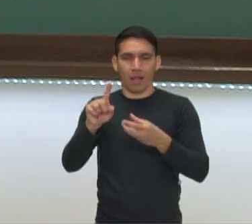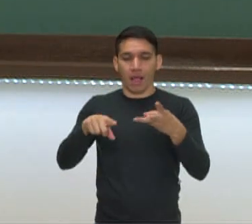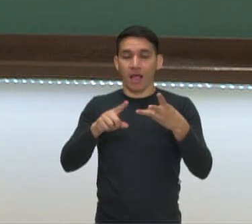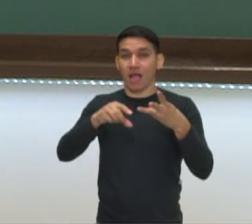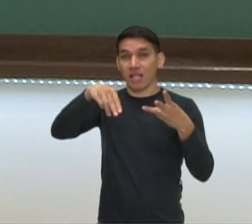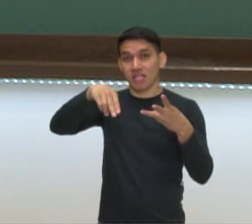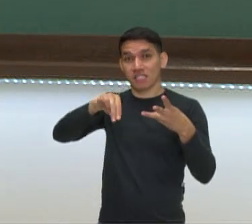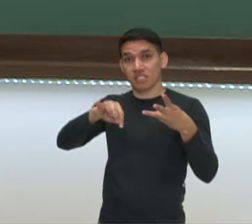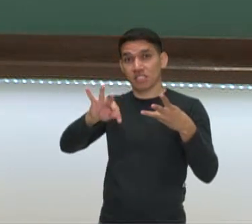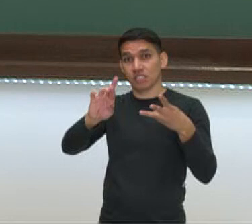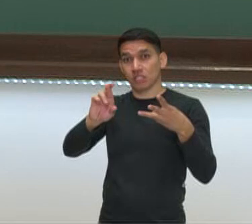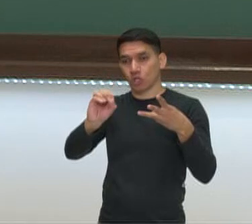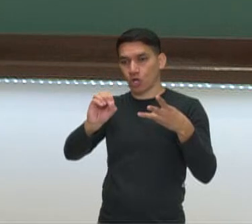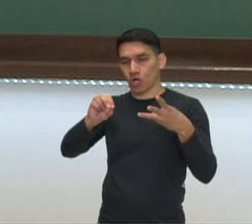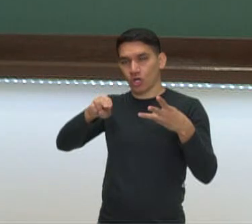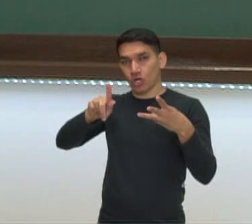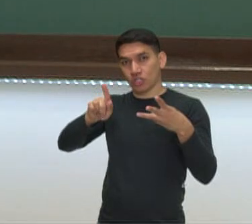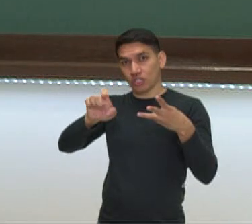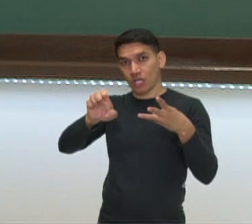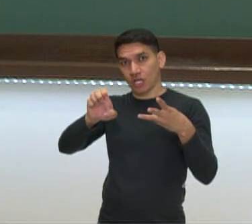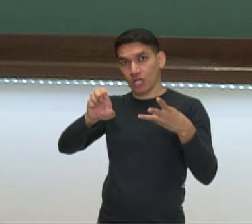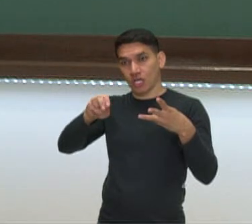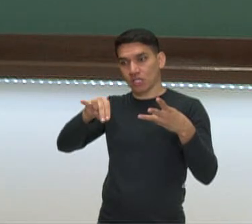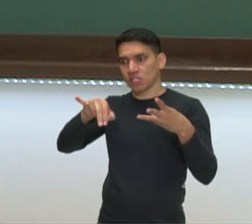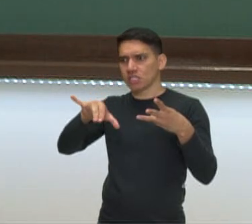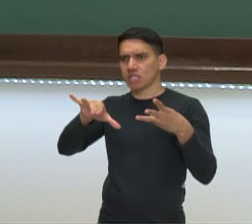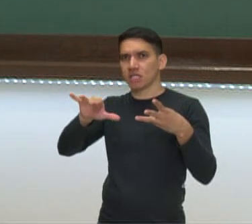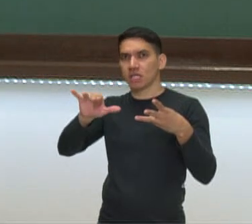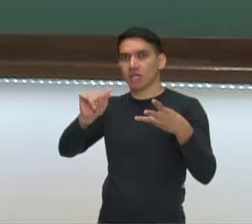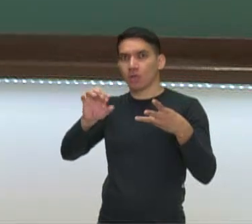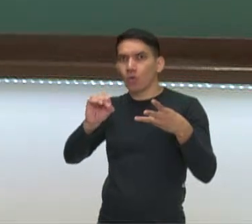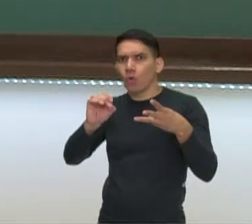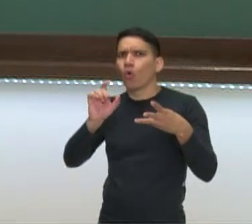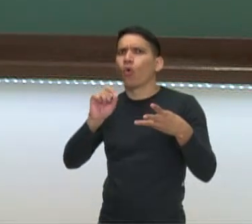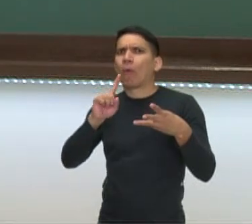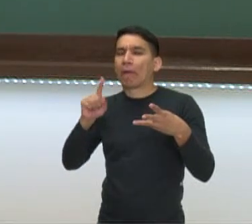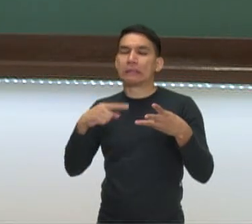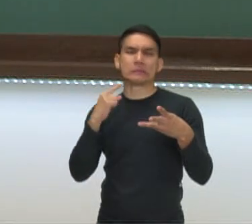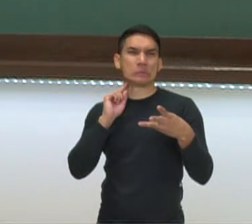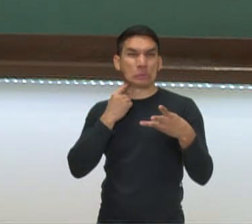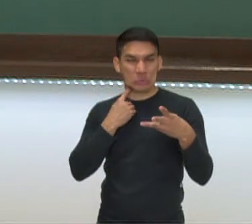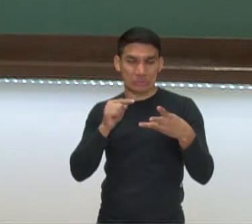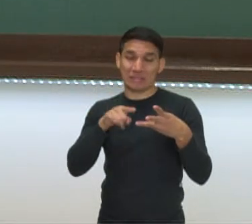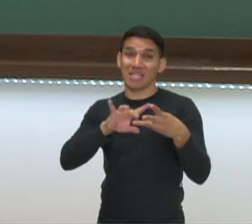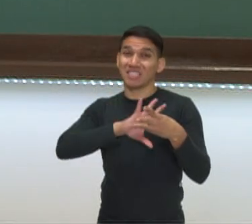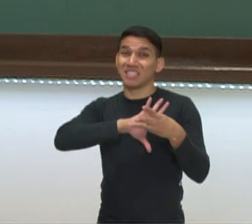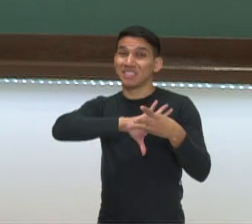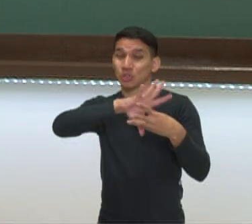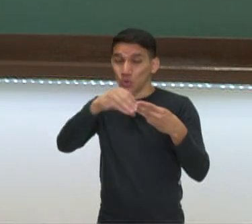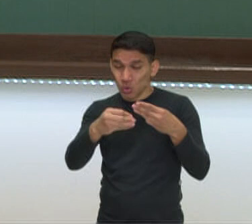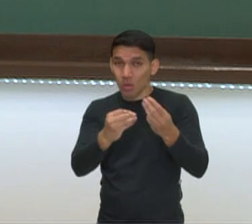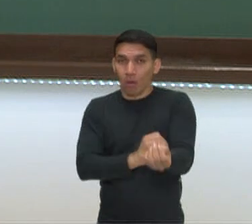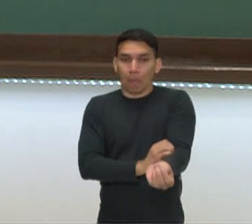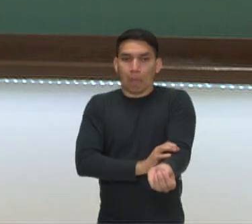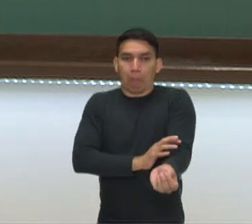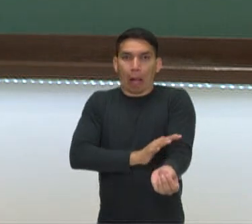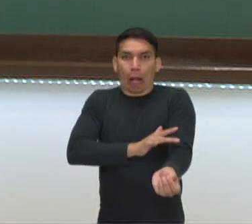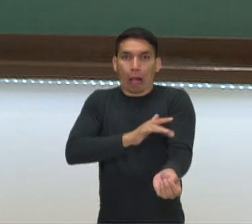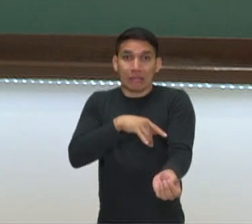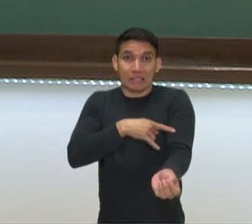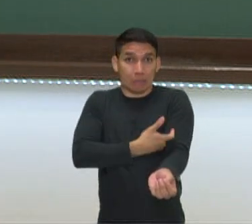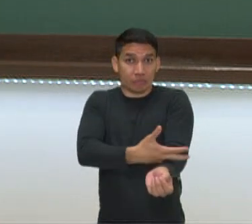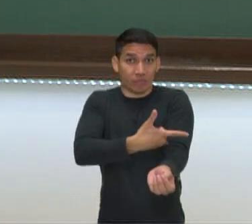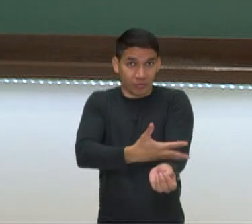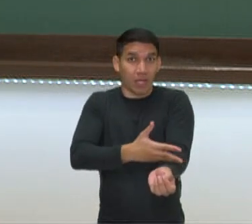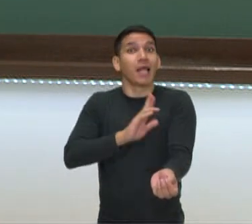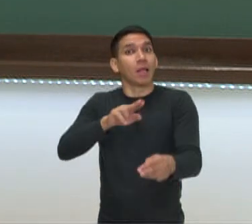ricas em nitrogênio. Tudo isso é tóxico se ficar acumulado na corrente sanguínea. Então, a função dos